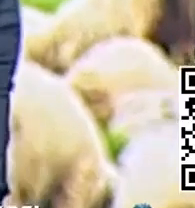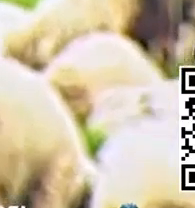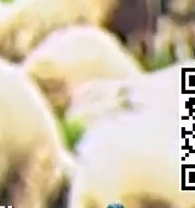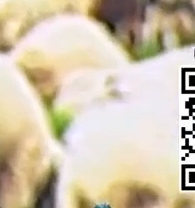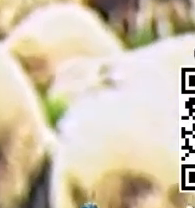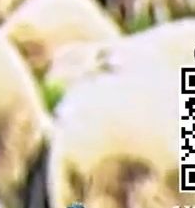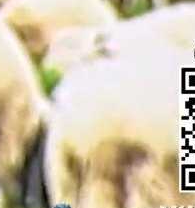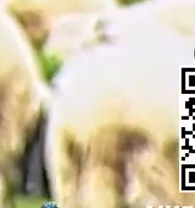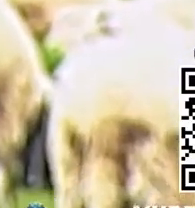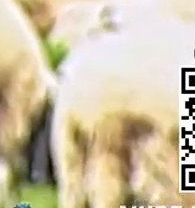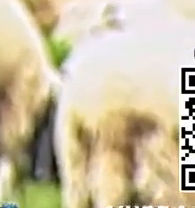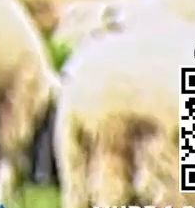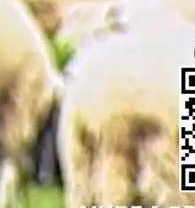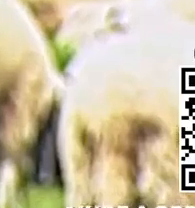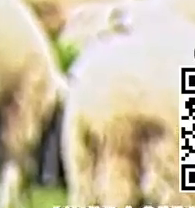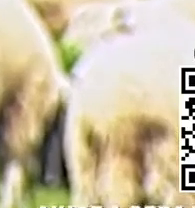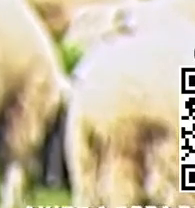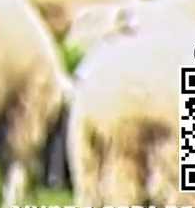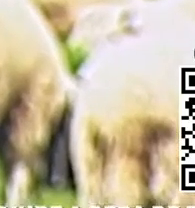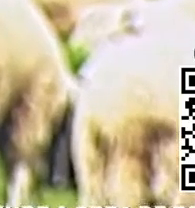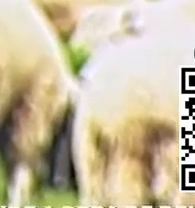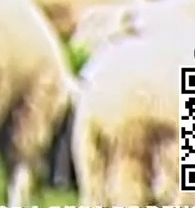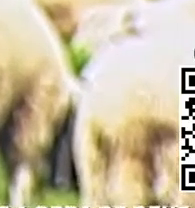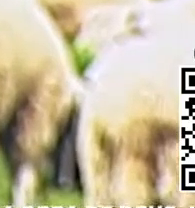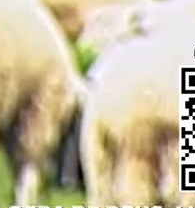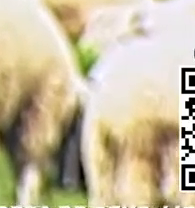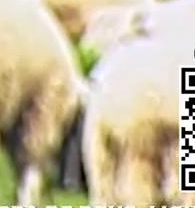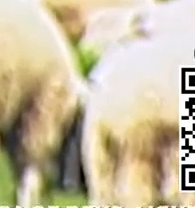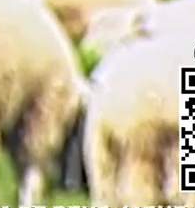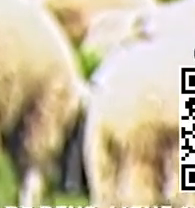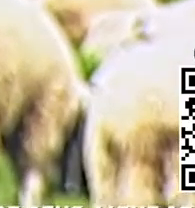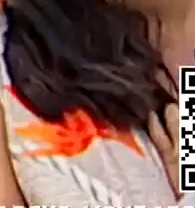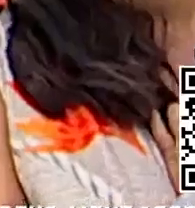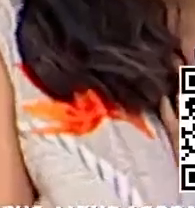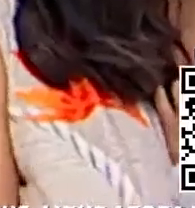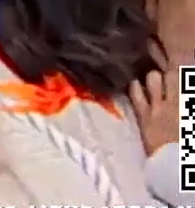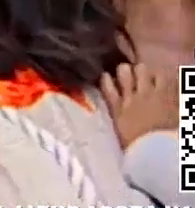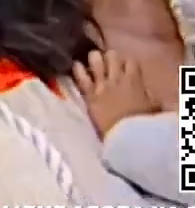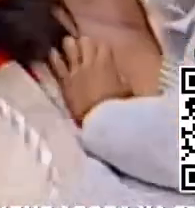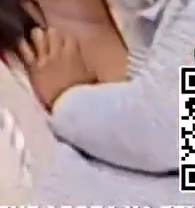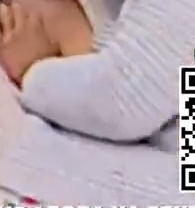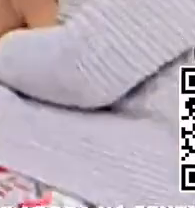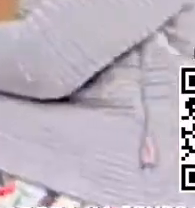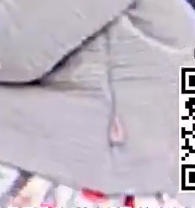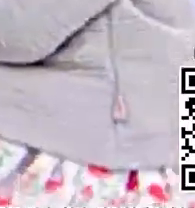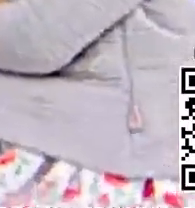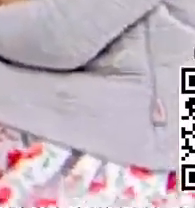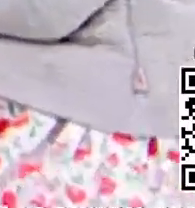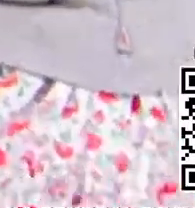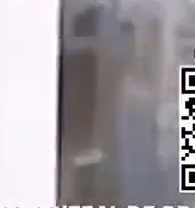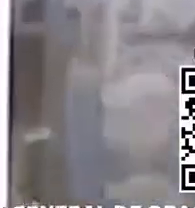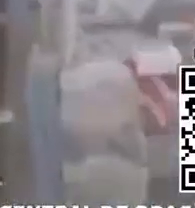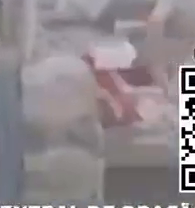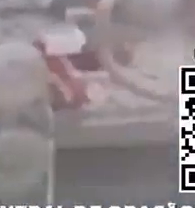Fala, filhinha. Bom dia, aposta. A minha neta nasceu morta. Hã? A minha neta nasceu morta, tá aí a prova. E tá aqui o